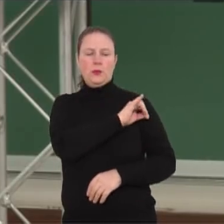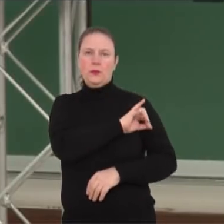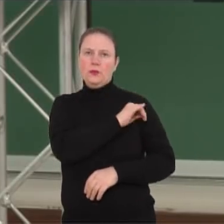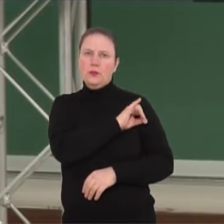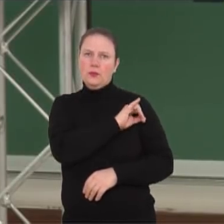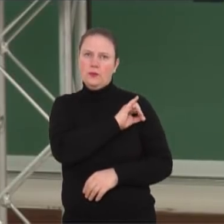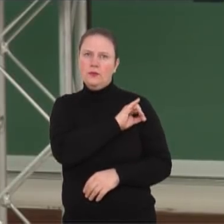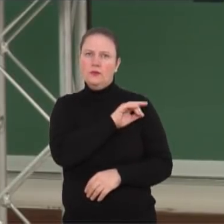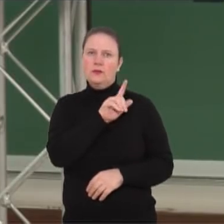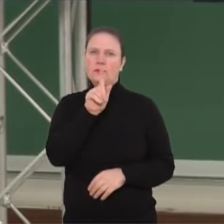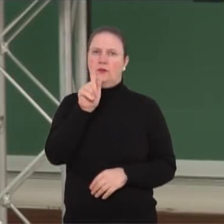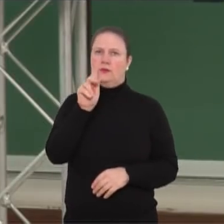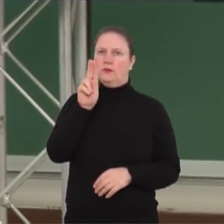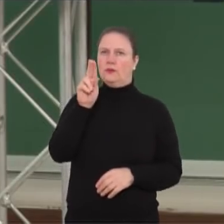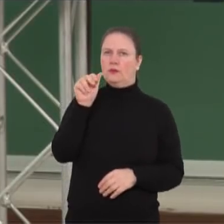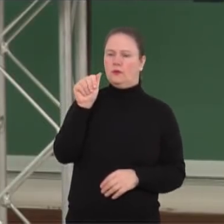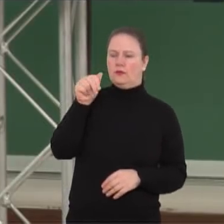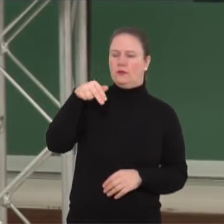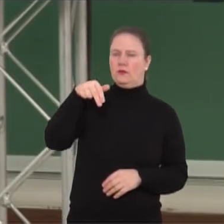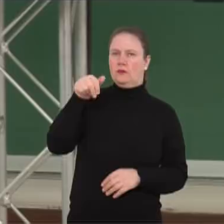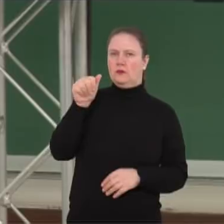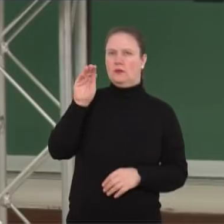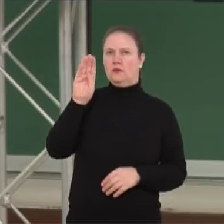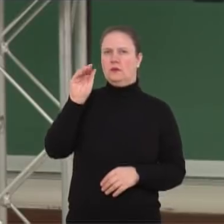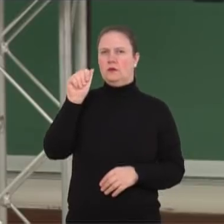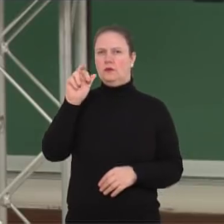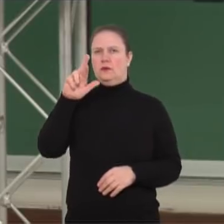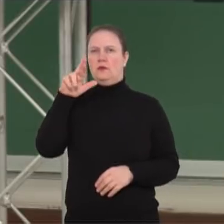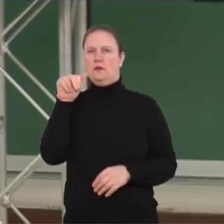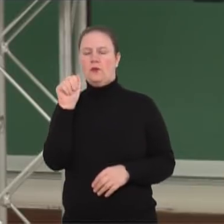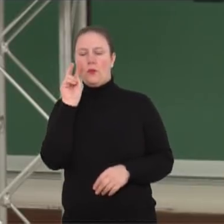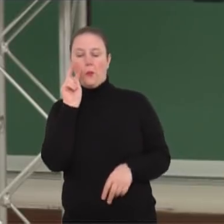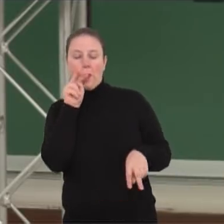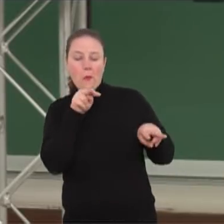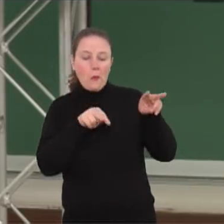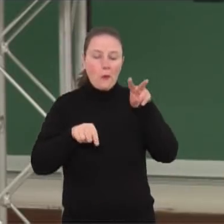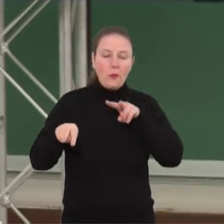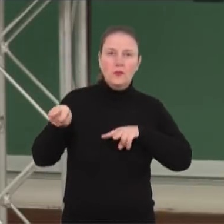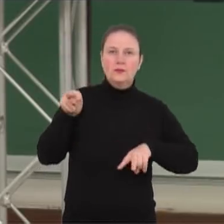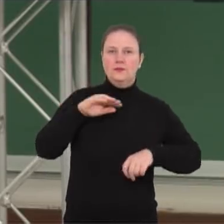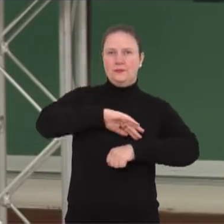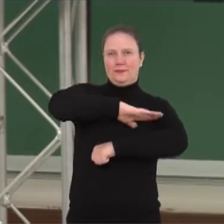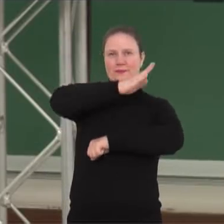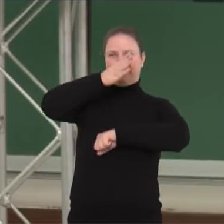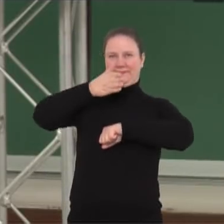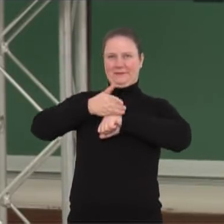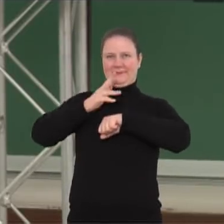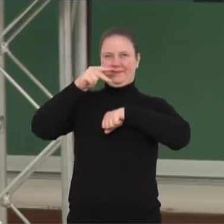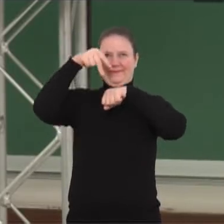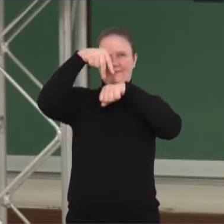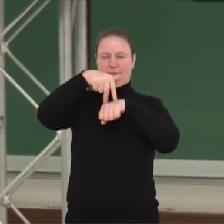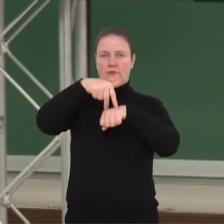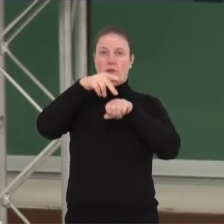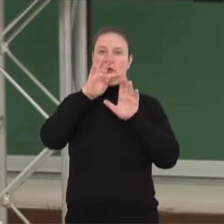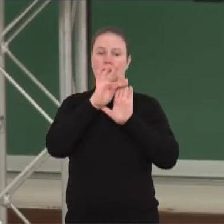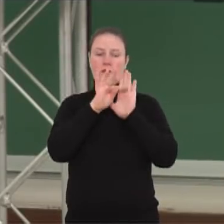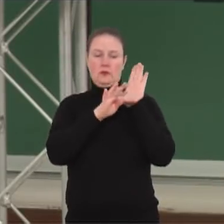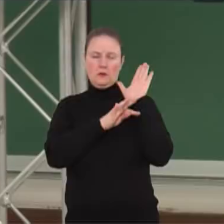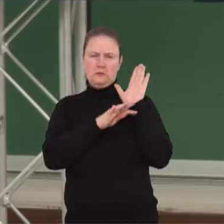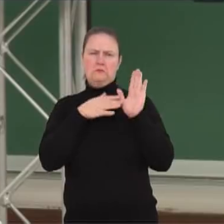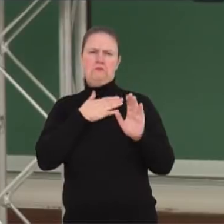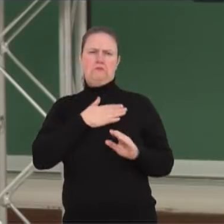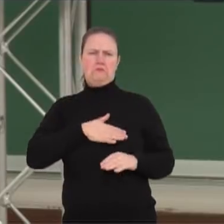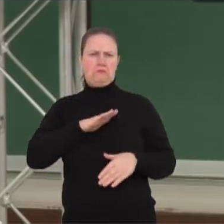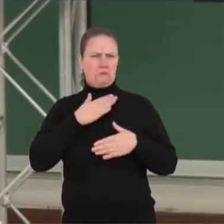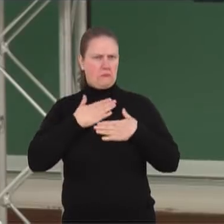a Guanabara Bay, a Baía de Guanabara, que pode ser vista lá de cima do Pão de Açúcar, certo? Então, esse texto, tranquilo,